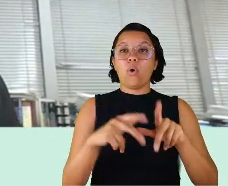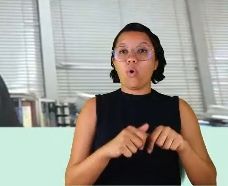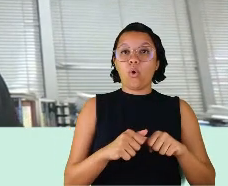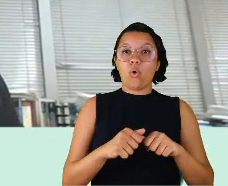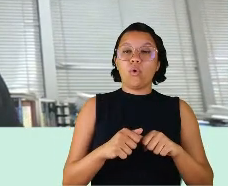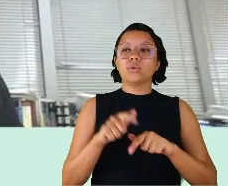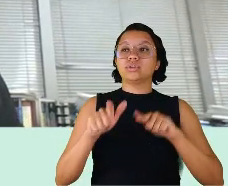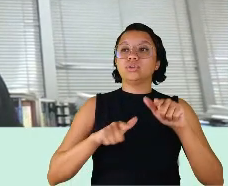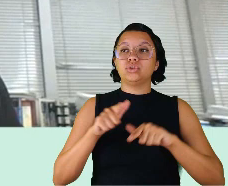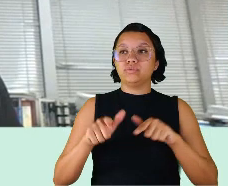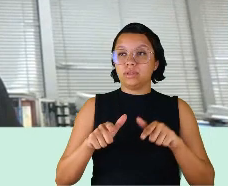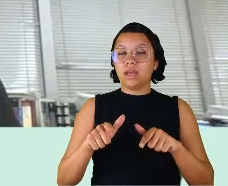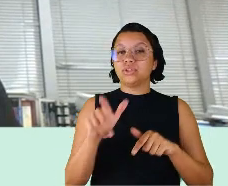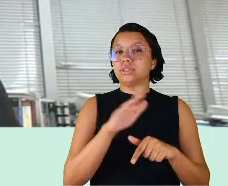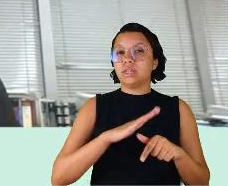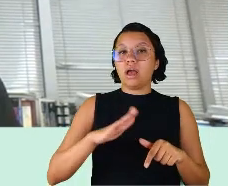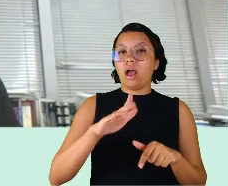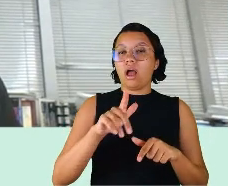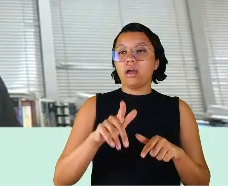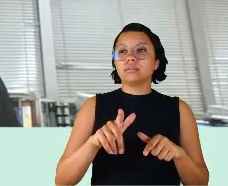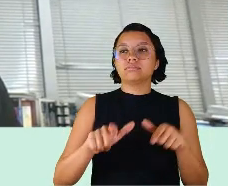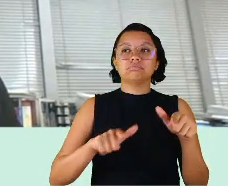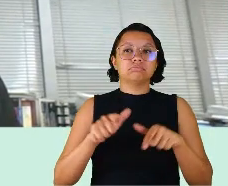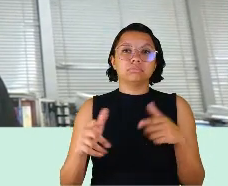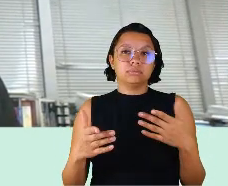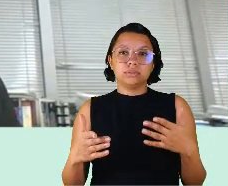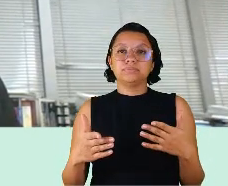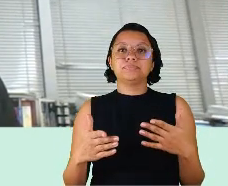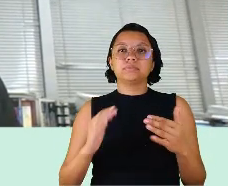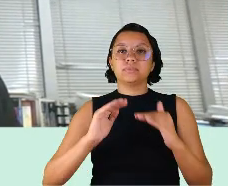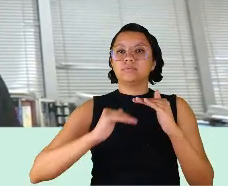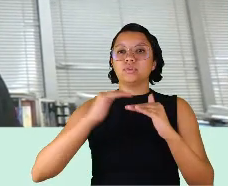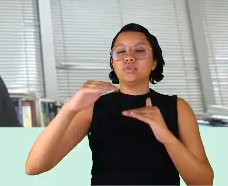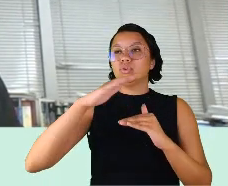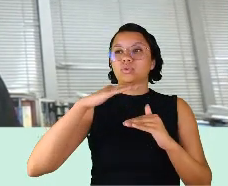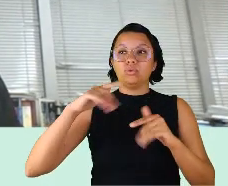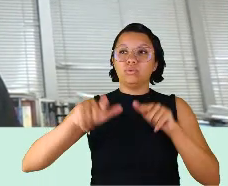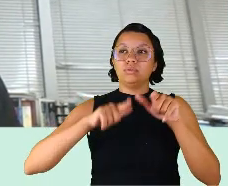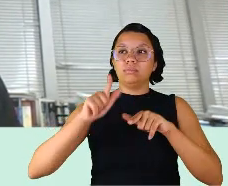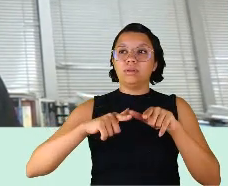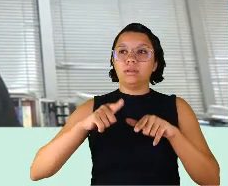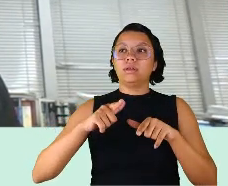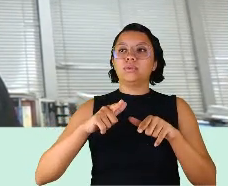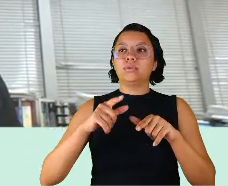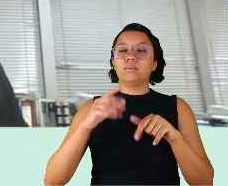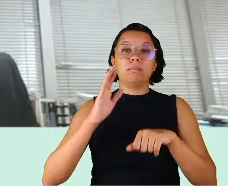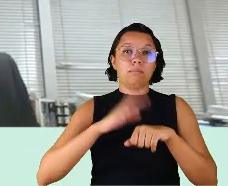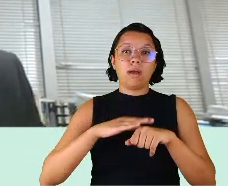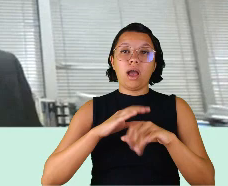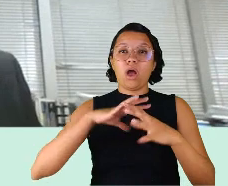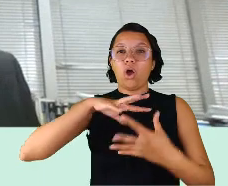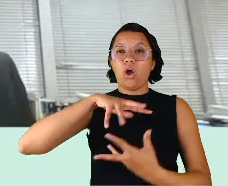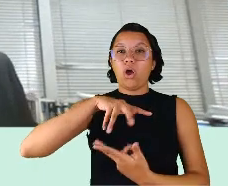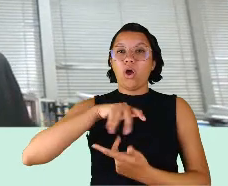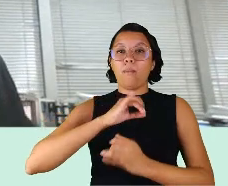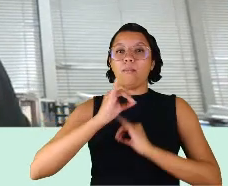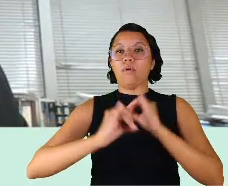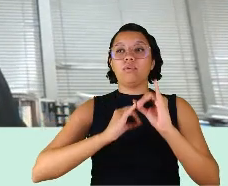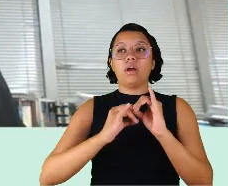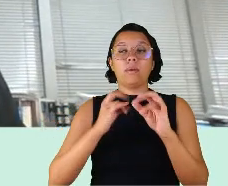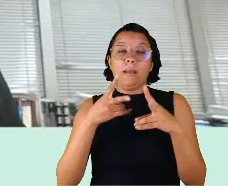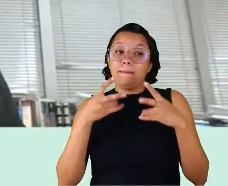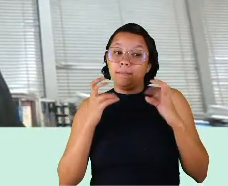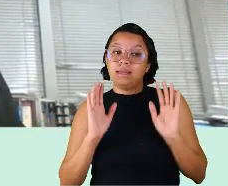de serviços, sobretudo, vão trabalhar cada vez mais no mundo virtual. Sei, uma impressão, pode ser que